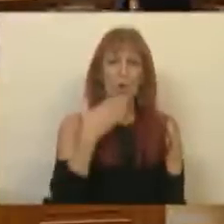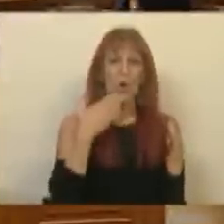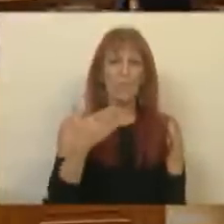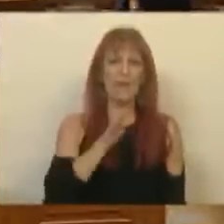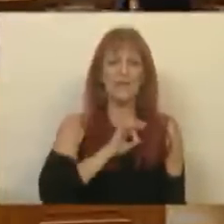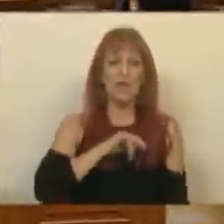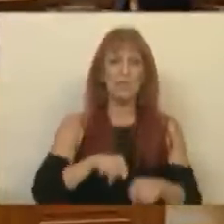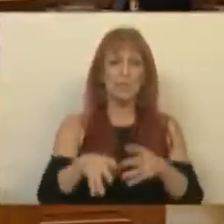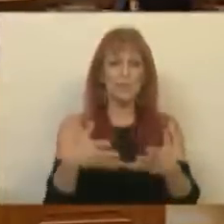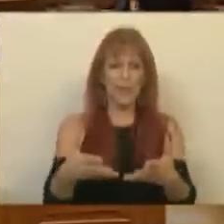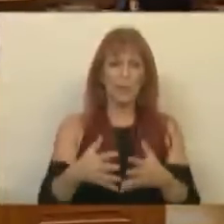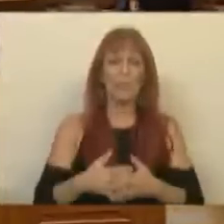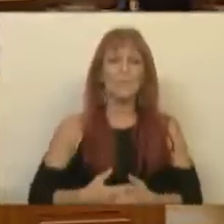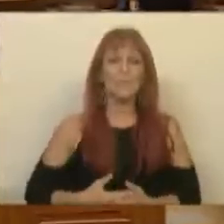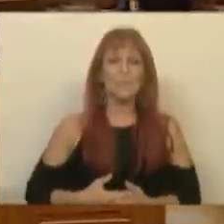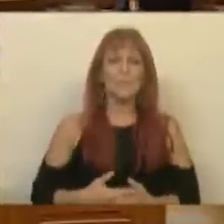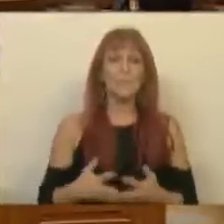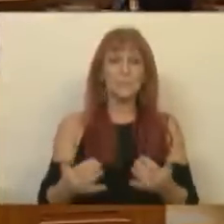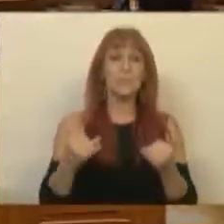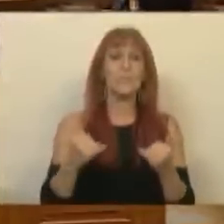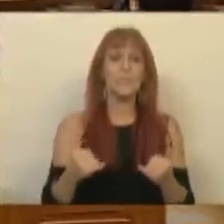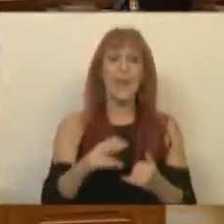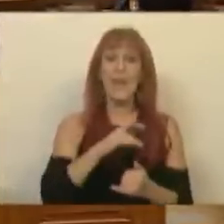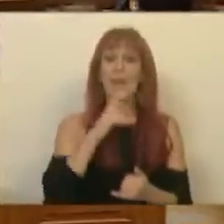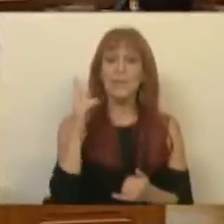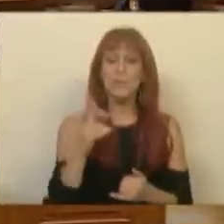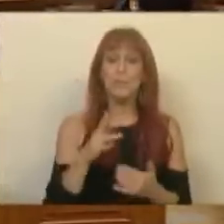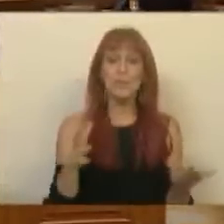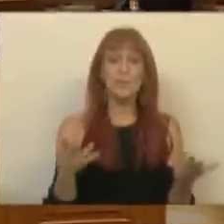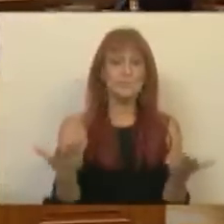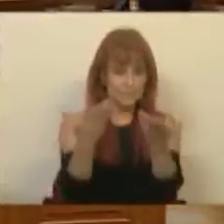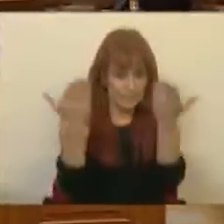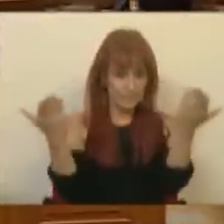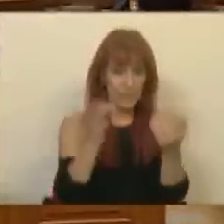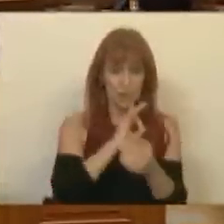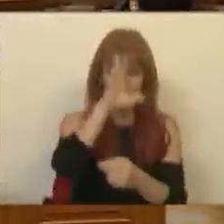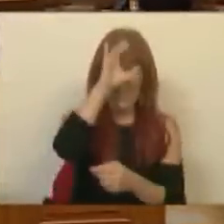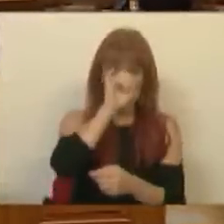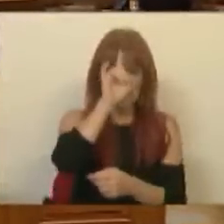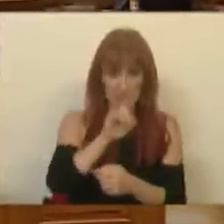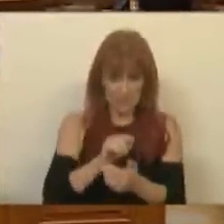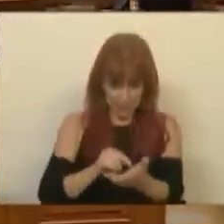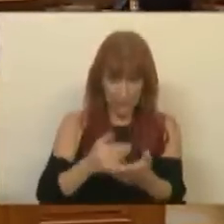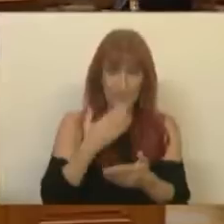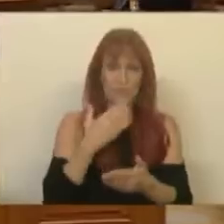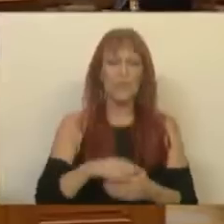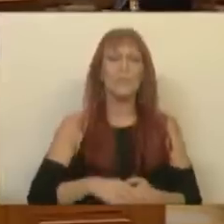obrigado senhor Deputado para responder tem a palavra